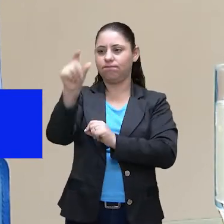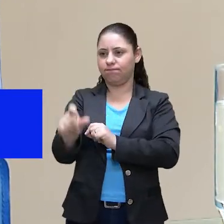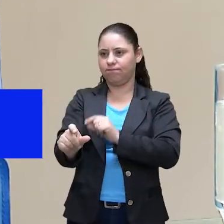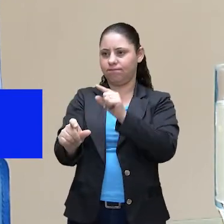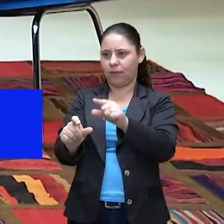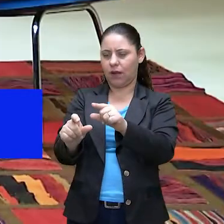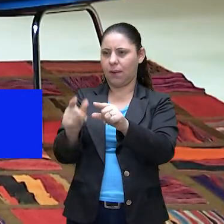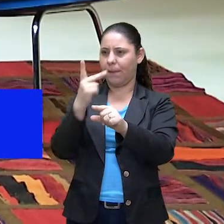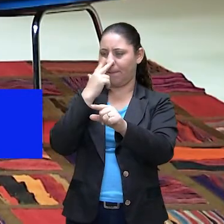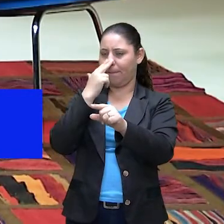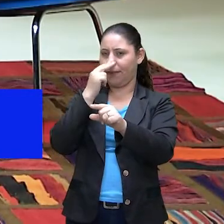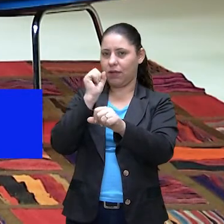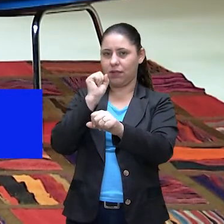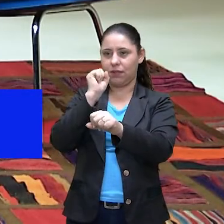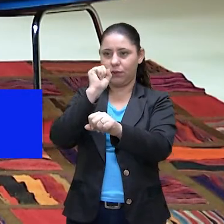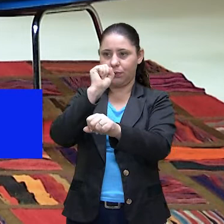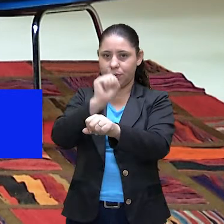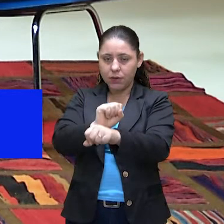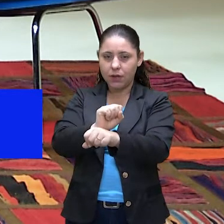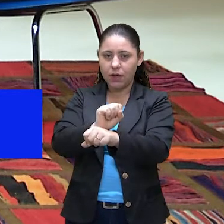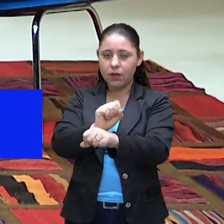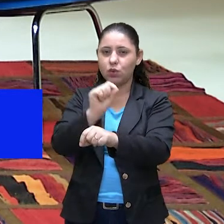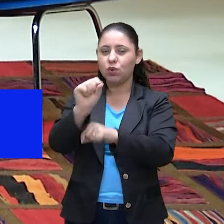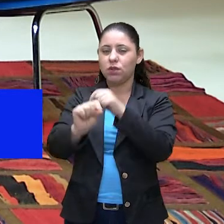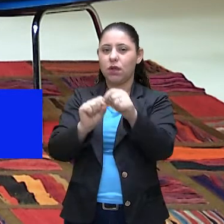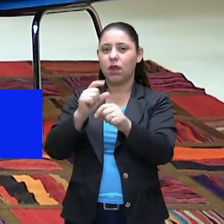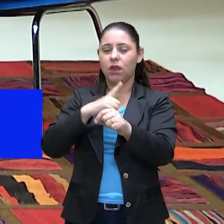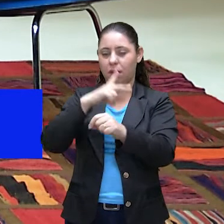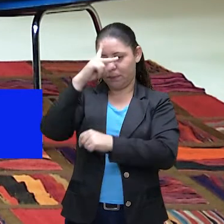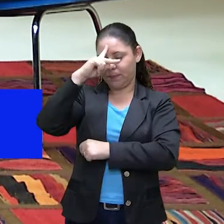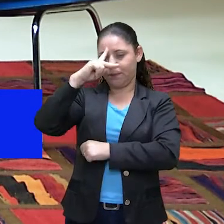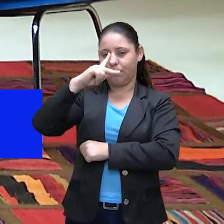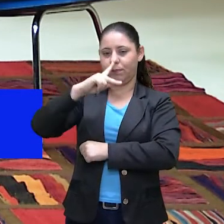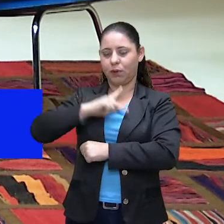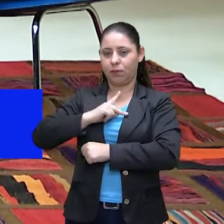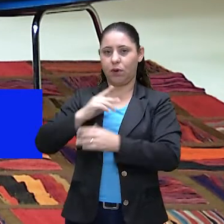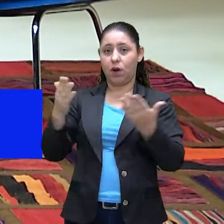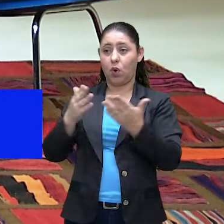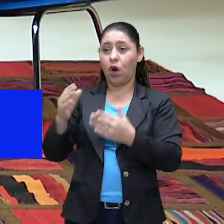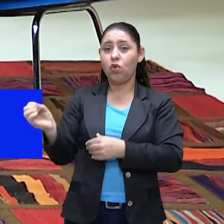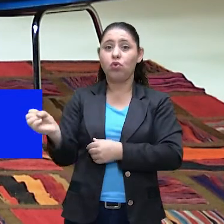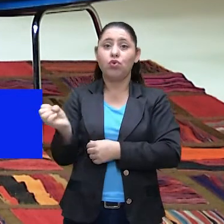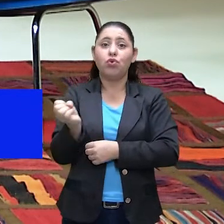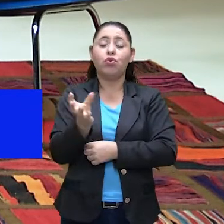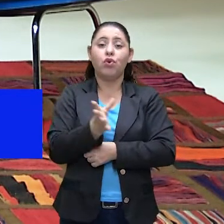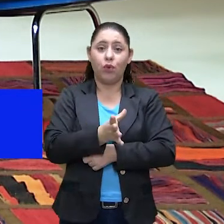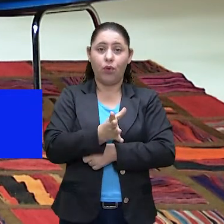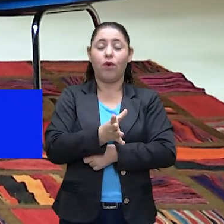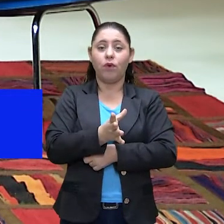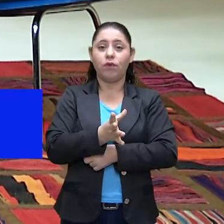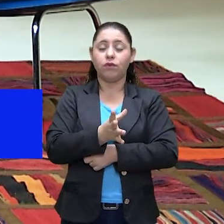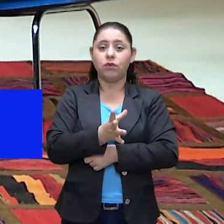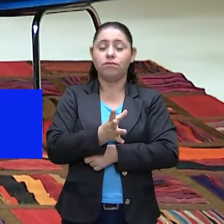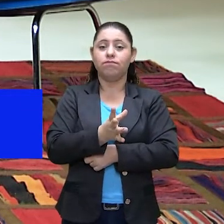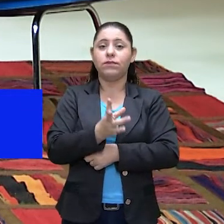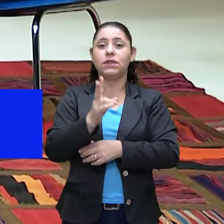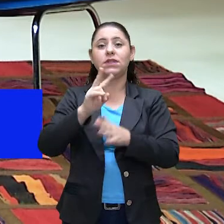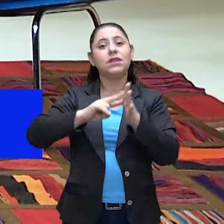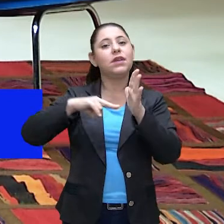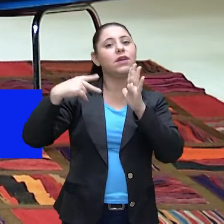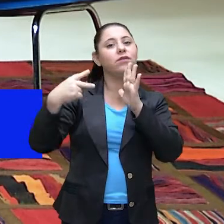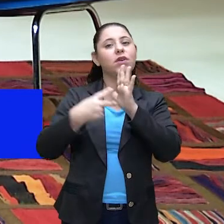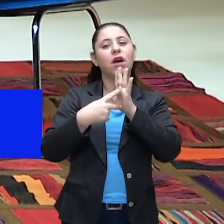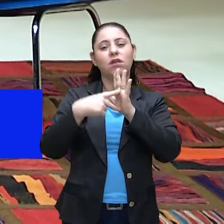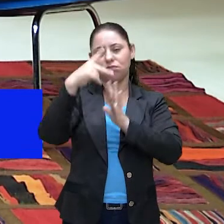Aquele indivíduo deixa de ter a existência pessoal e passa a ter uma nova existência, um novo